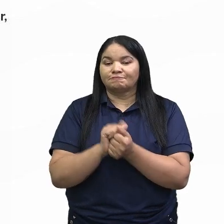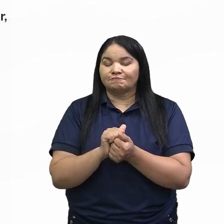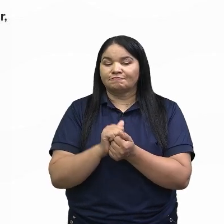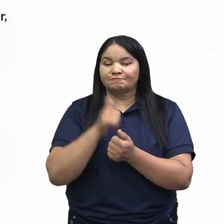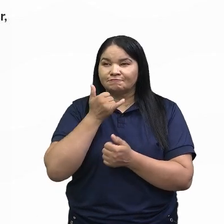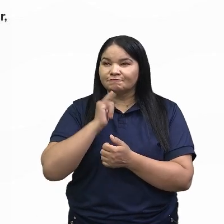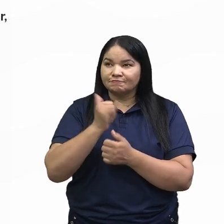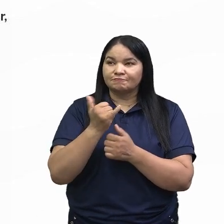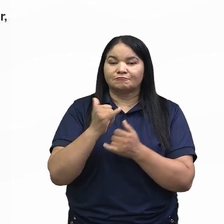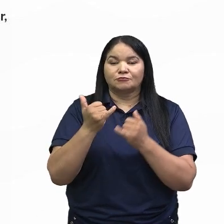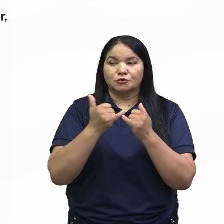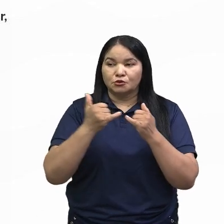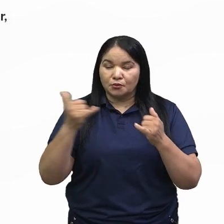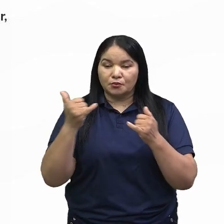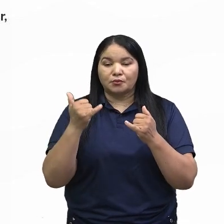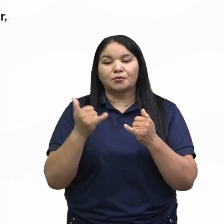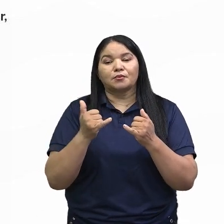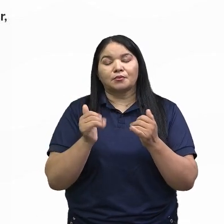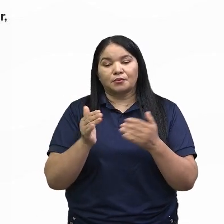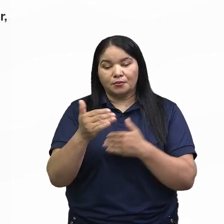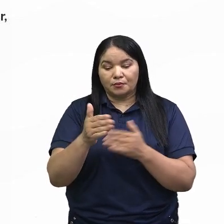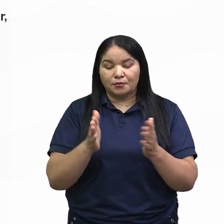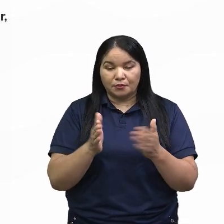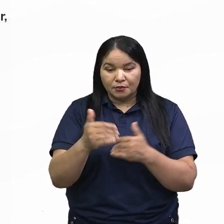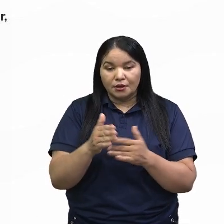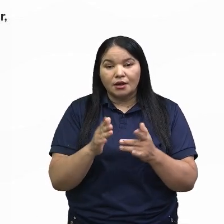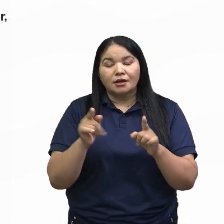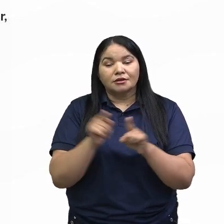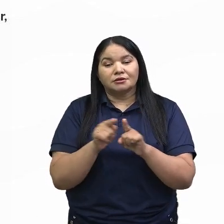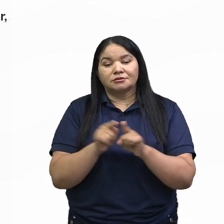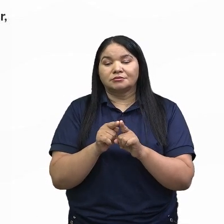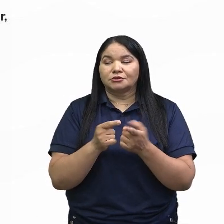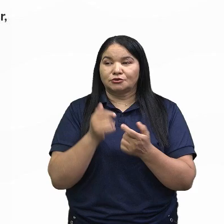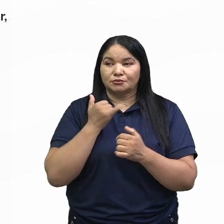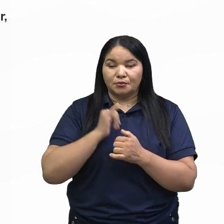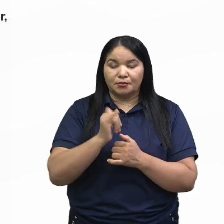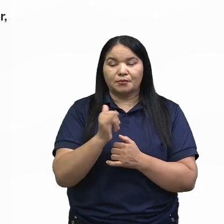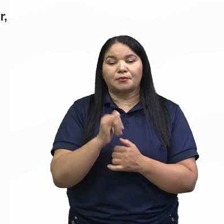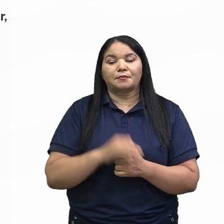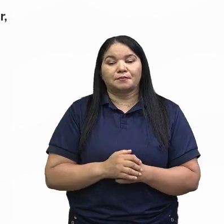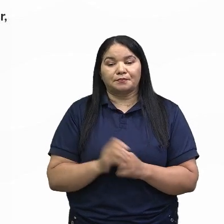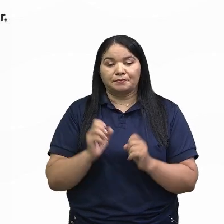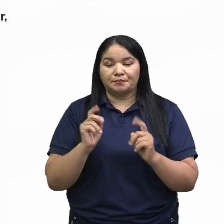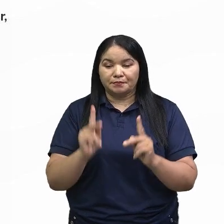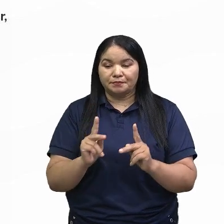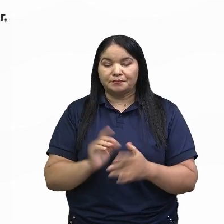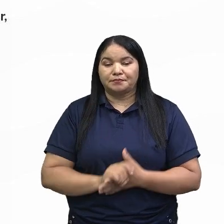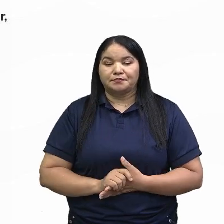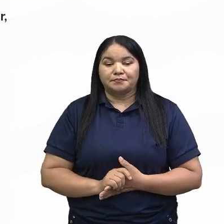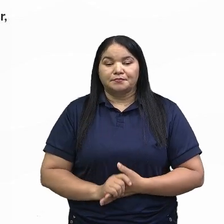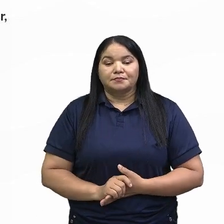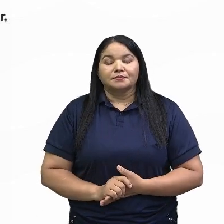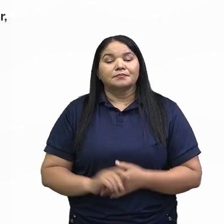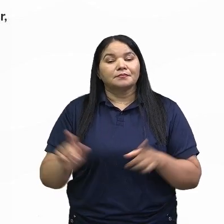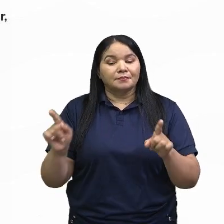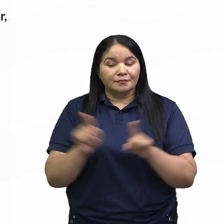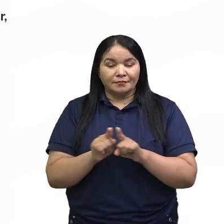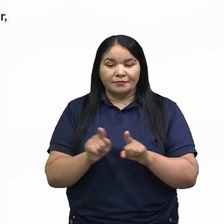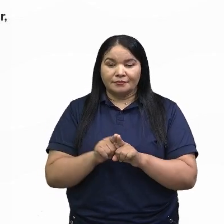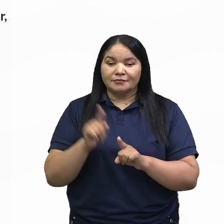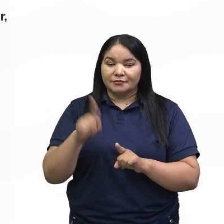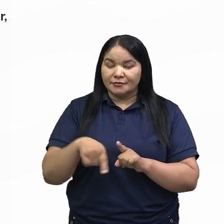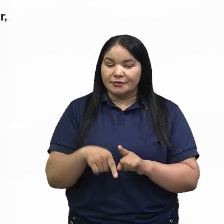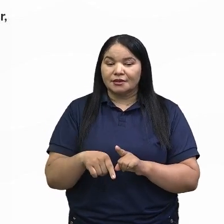energia elétrica na casa de força da usina hidrelétrica. Tá ok, gente? Então, aí também é